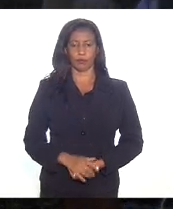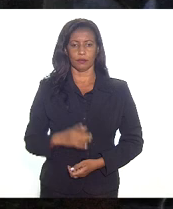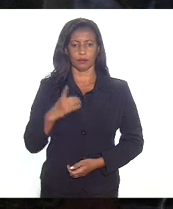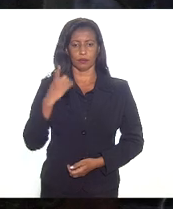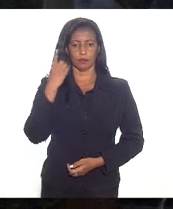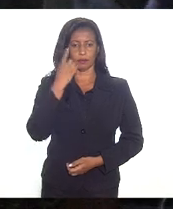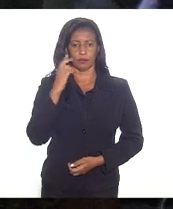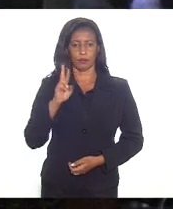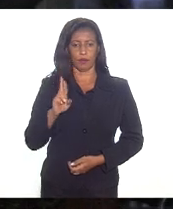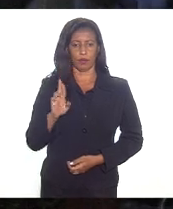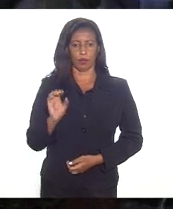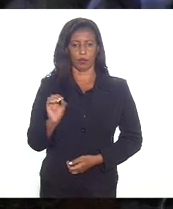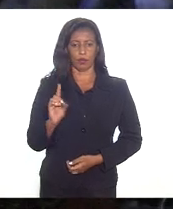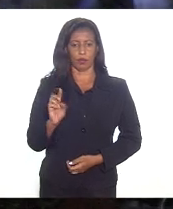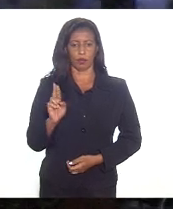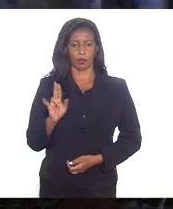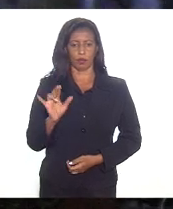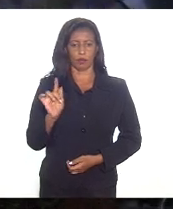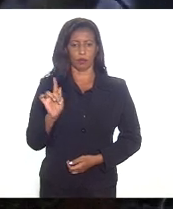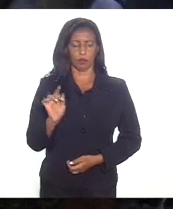Deputado Rodrigo Bacelar.